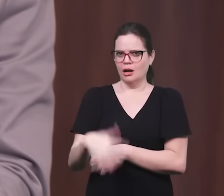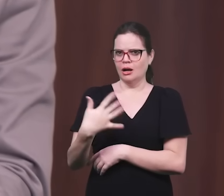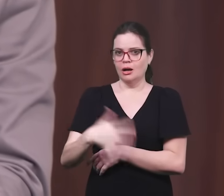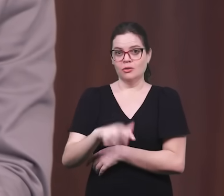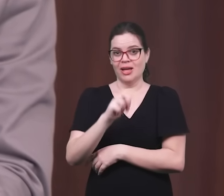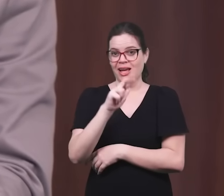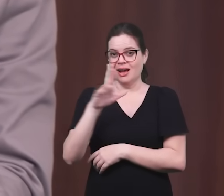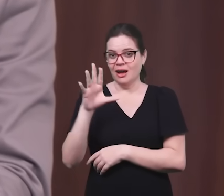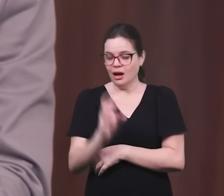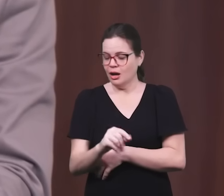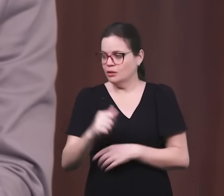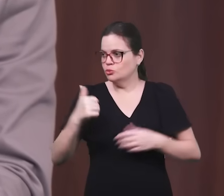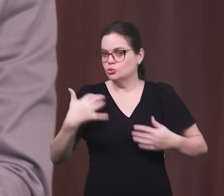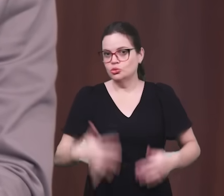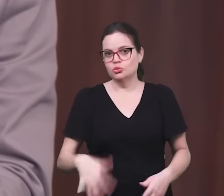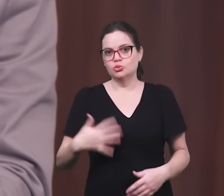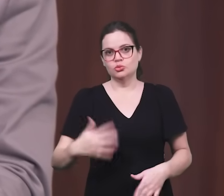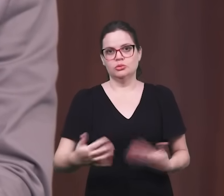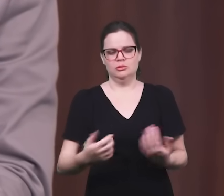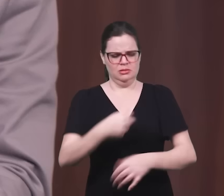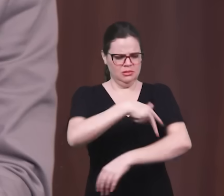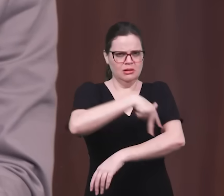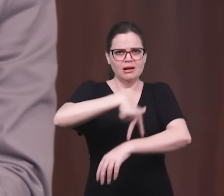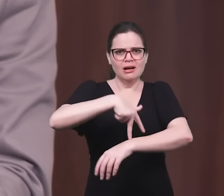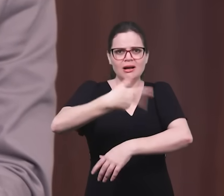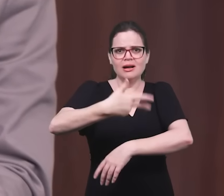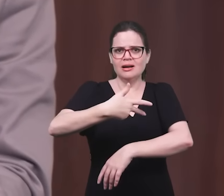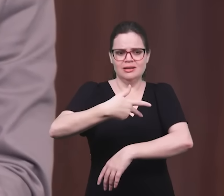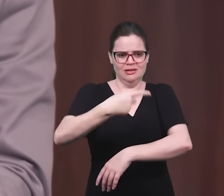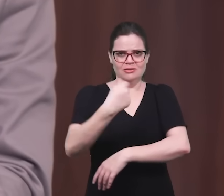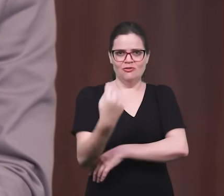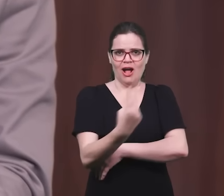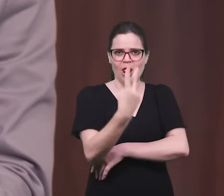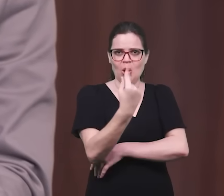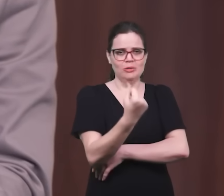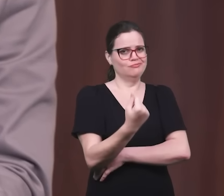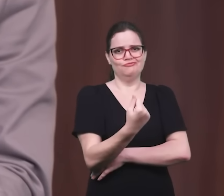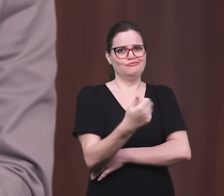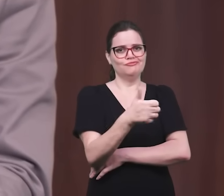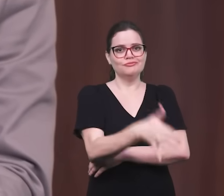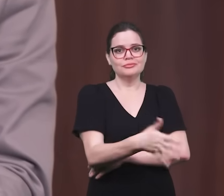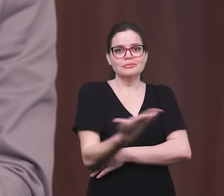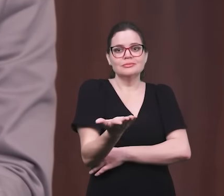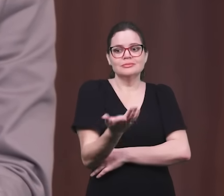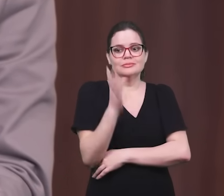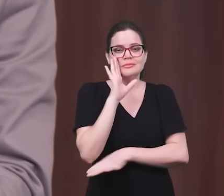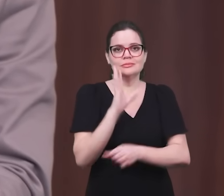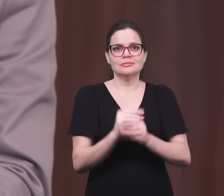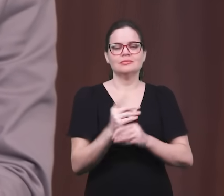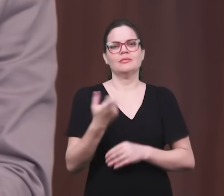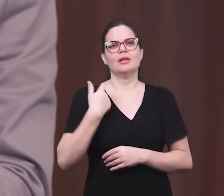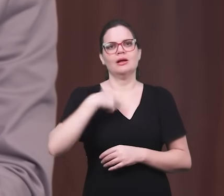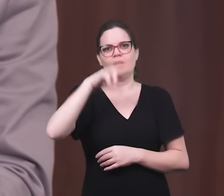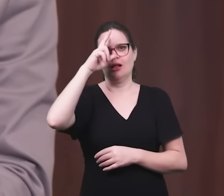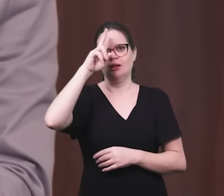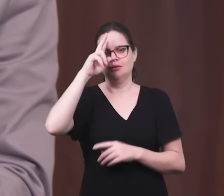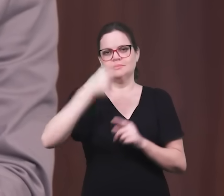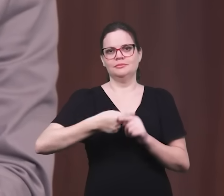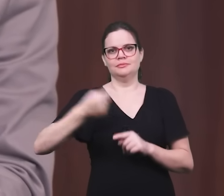são raríssimos, são valiosíssimos. O pardal não tem valor nenhum. Eu me lembro de uma vez até na